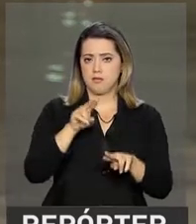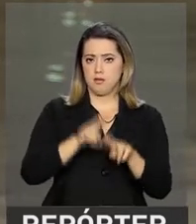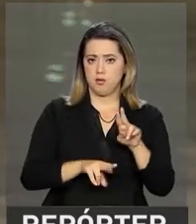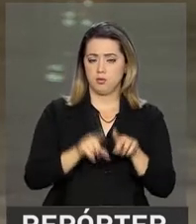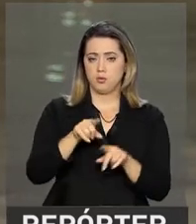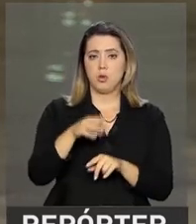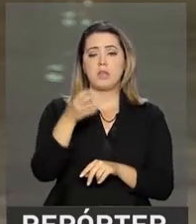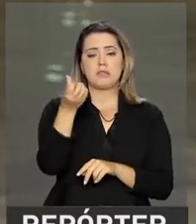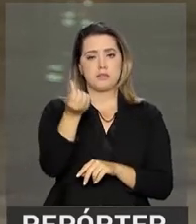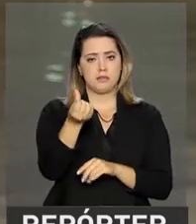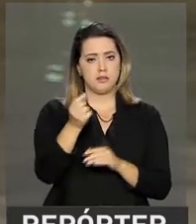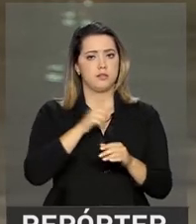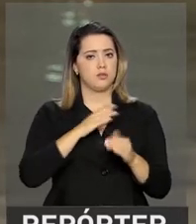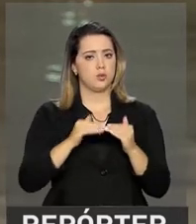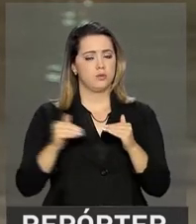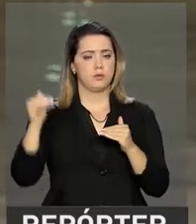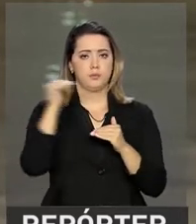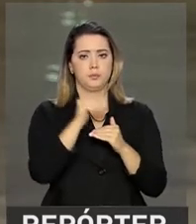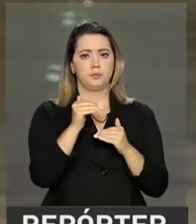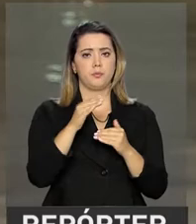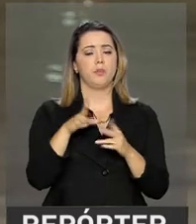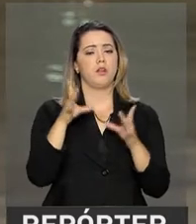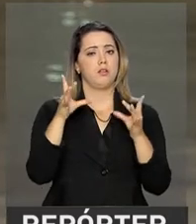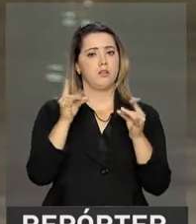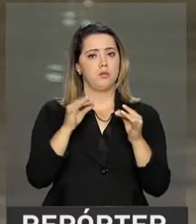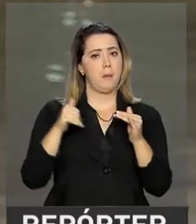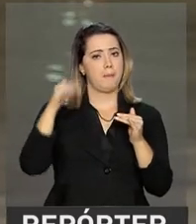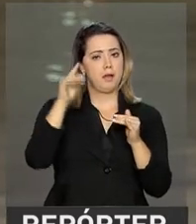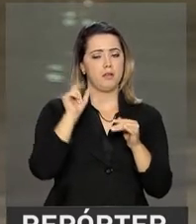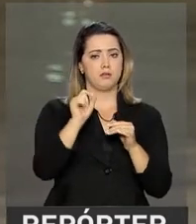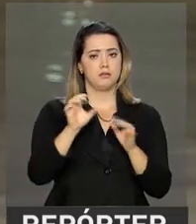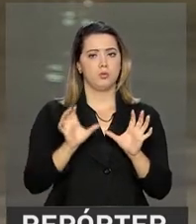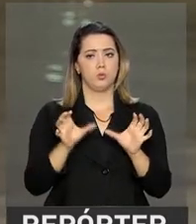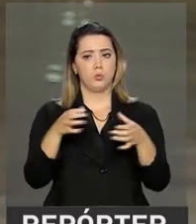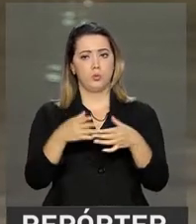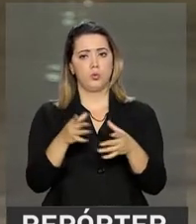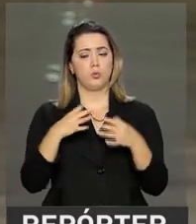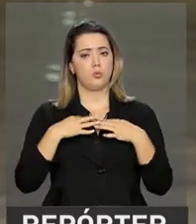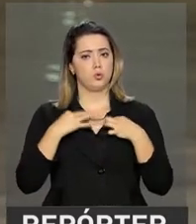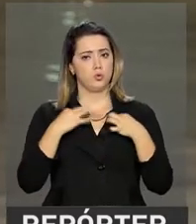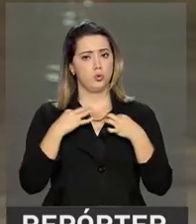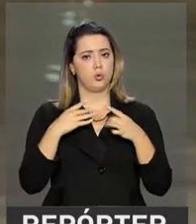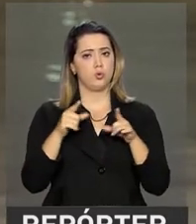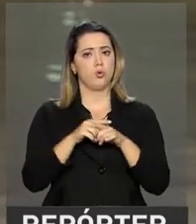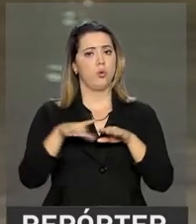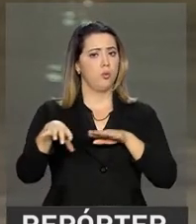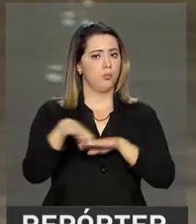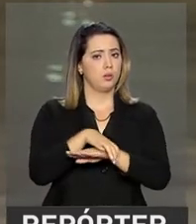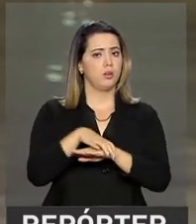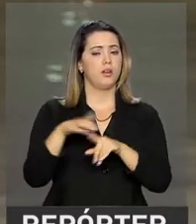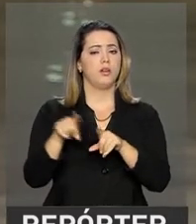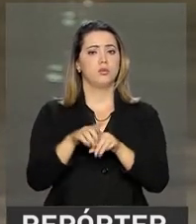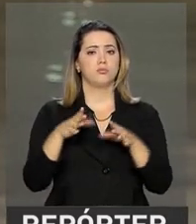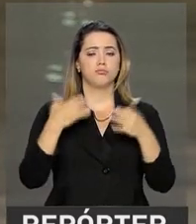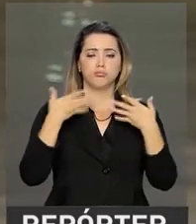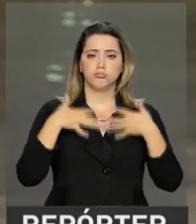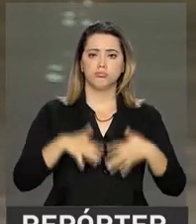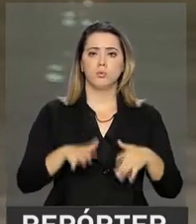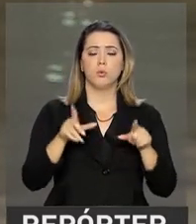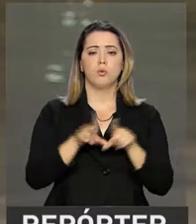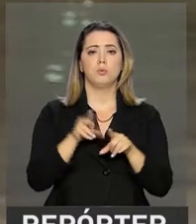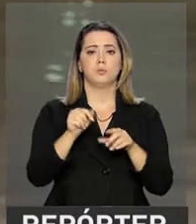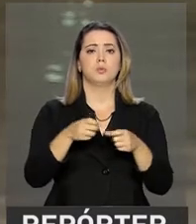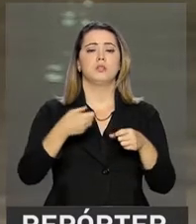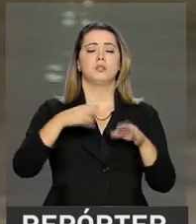deles apresentaram elevações com destaque para o setor de tecidos calçados e vestuário além